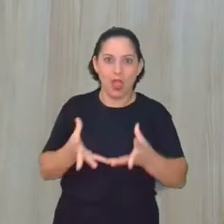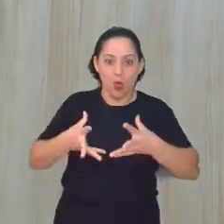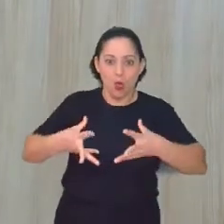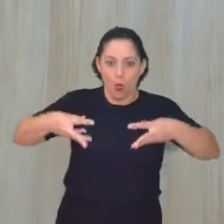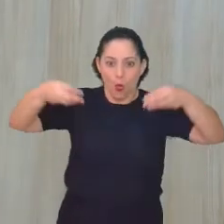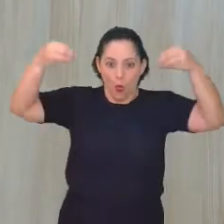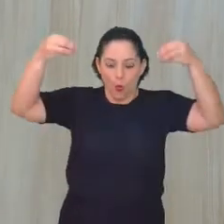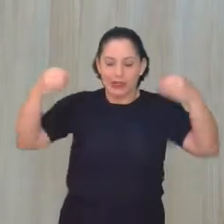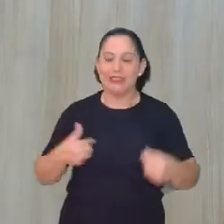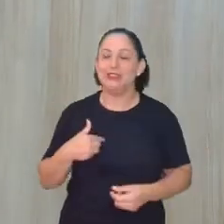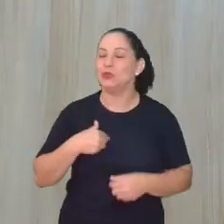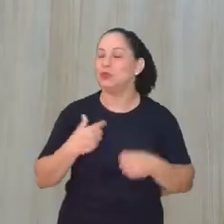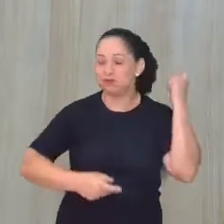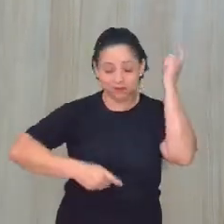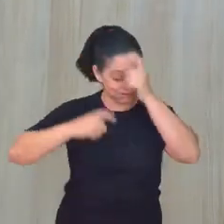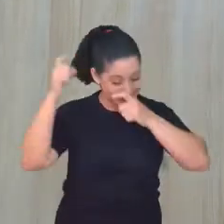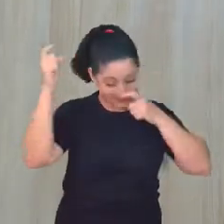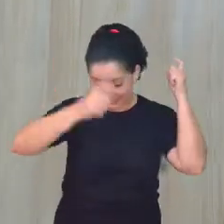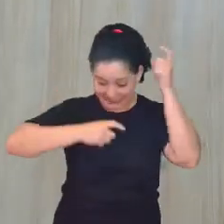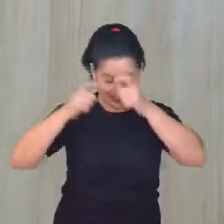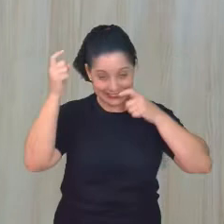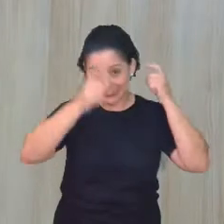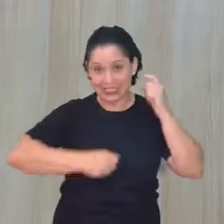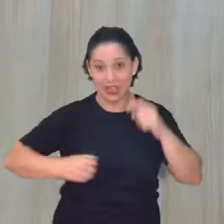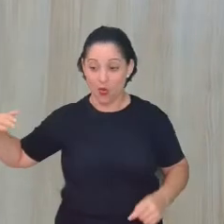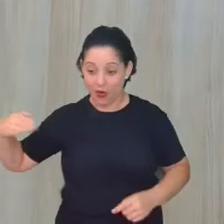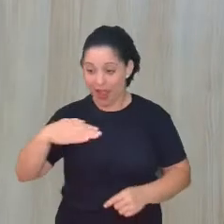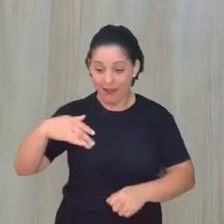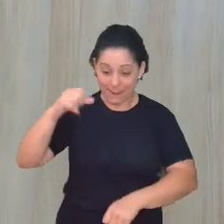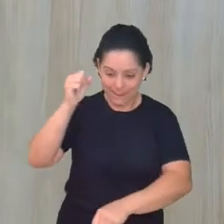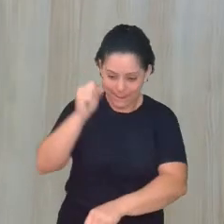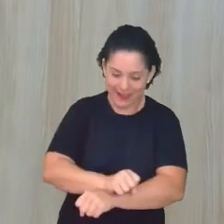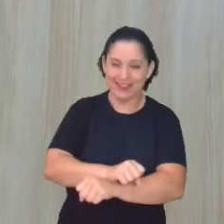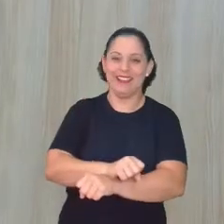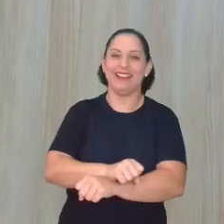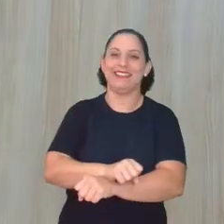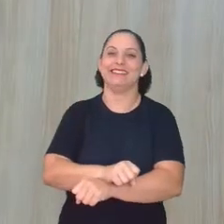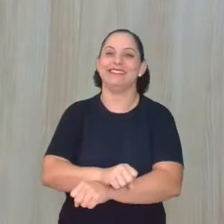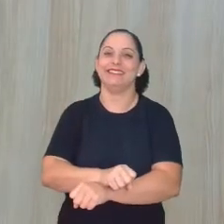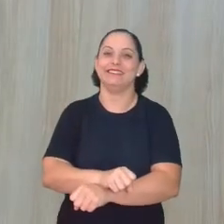Eu fiquei doido, né? Aí eu sei, esse carro vai parar aqui.